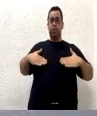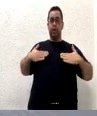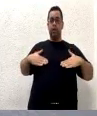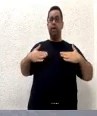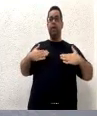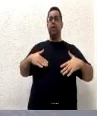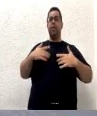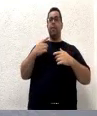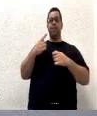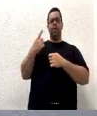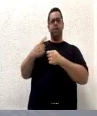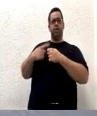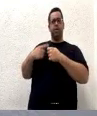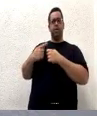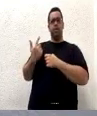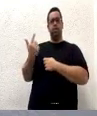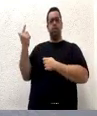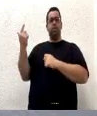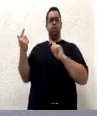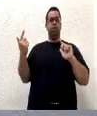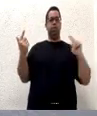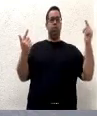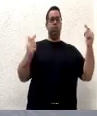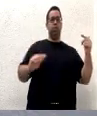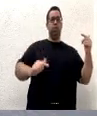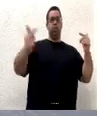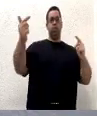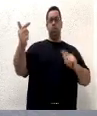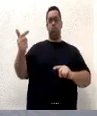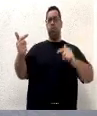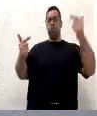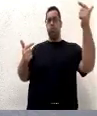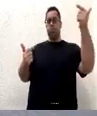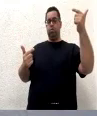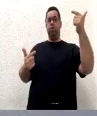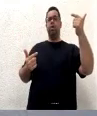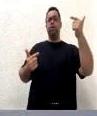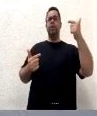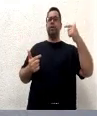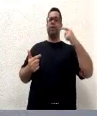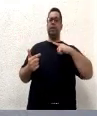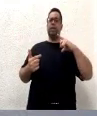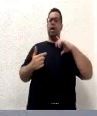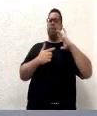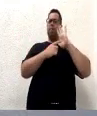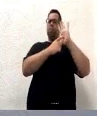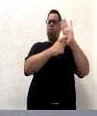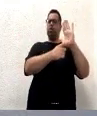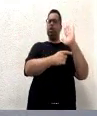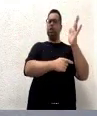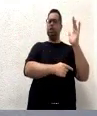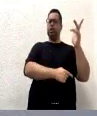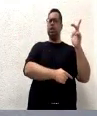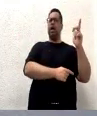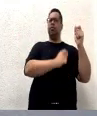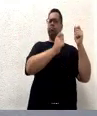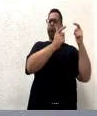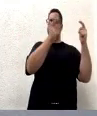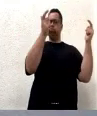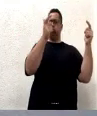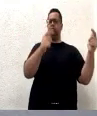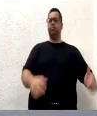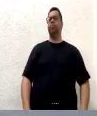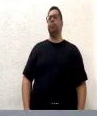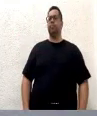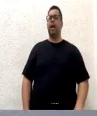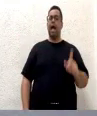aos municípios, ou que a gente vê na imprensa, divulgando os altos índices de positividade e tudo mais. Né? Então,